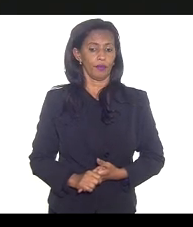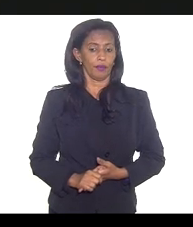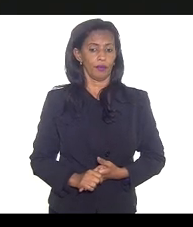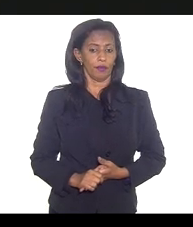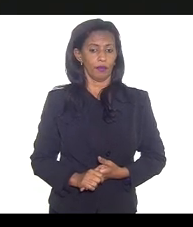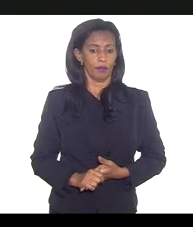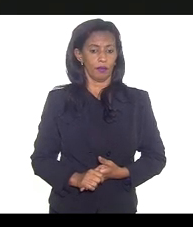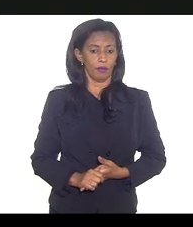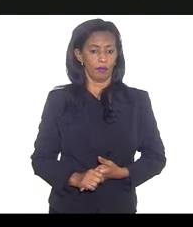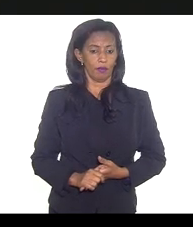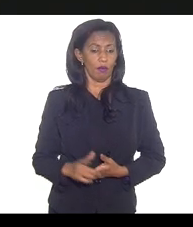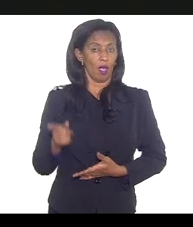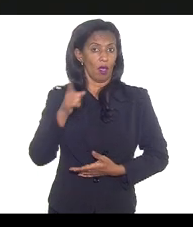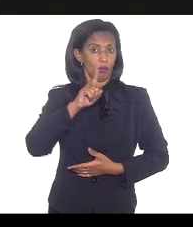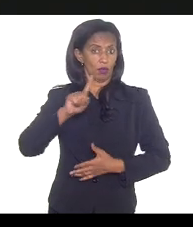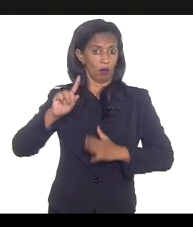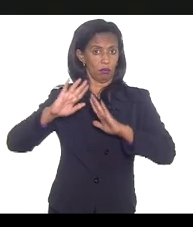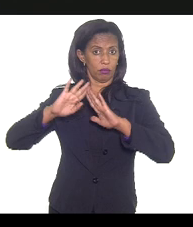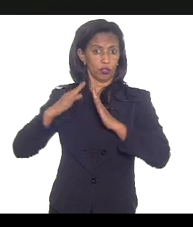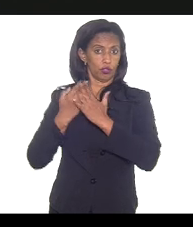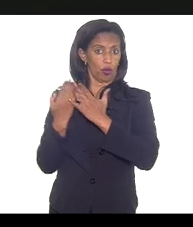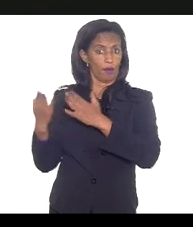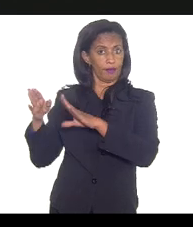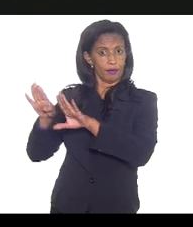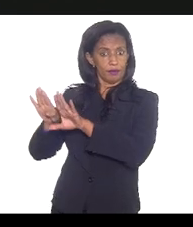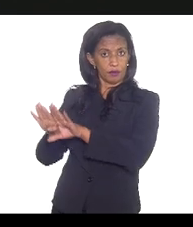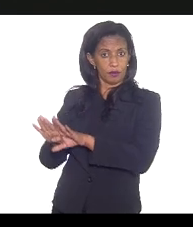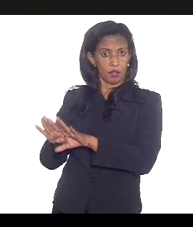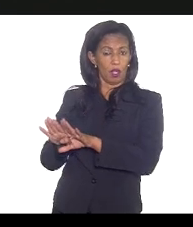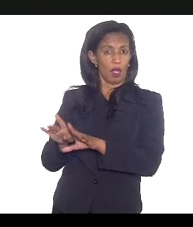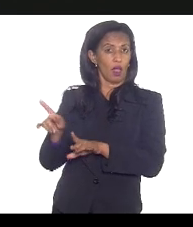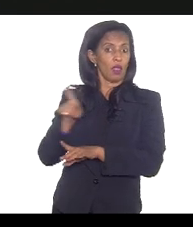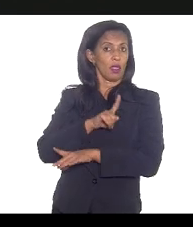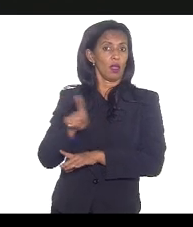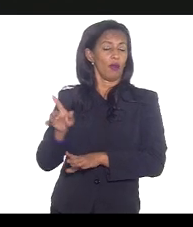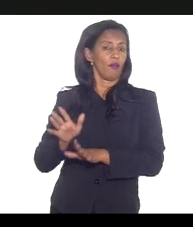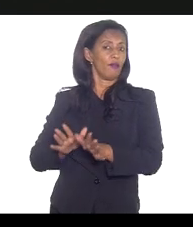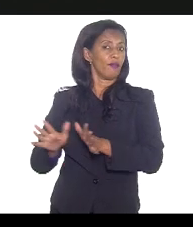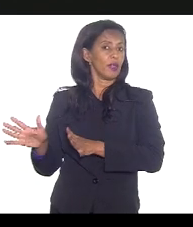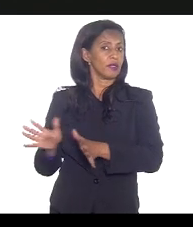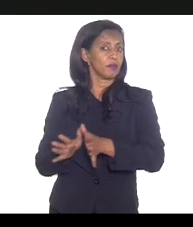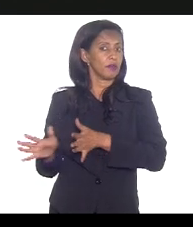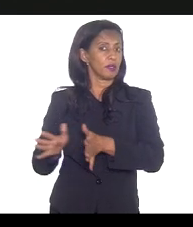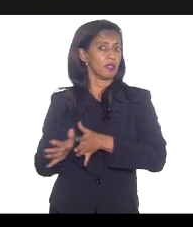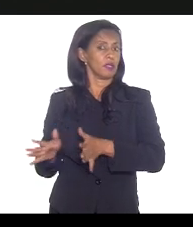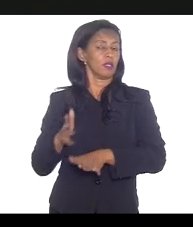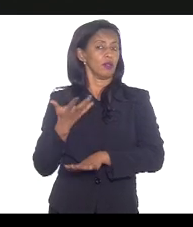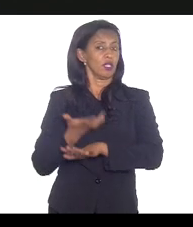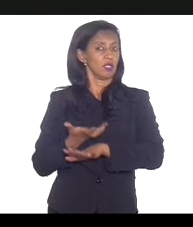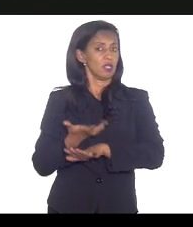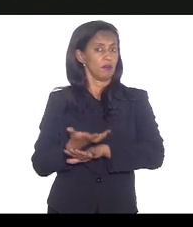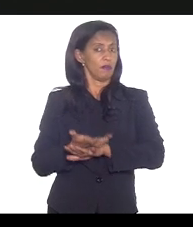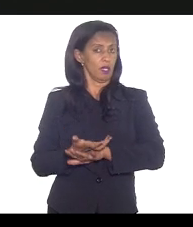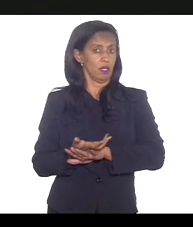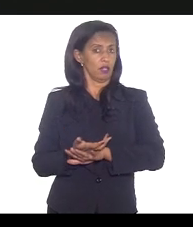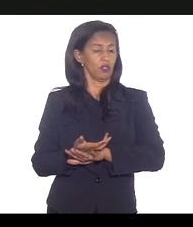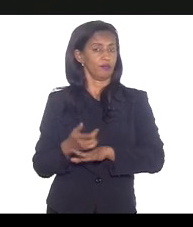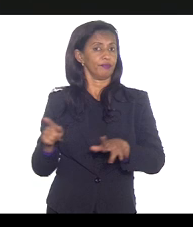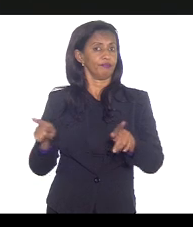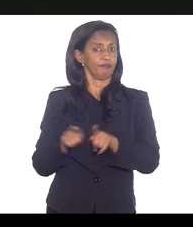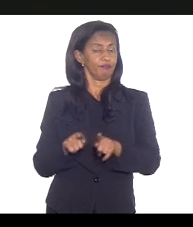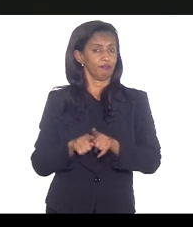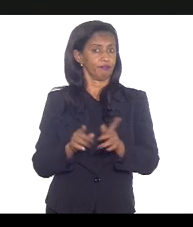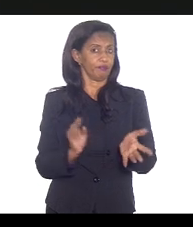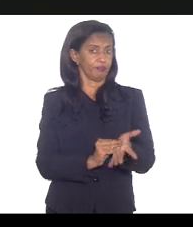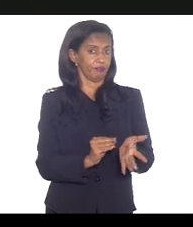não o fechamento de escola e não a flexibilização das disciplinas humanas. Para concluir, é